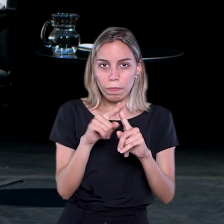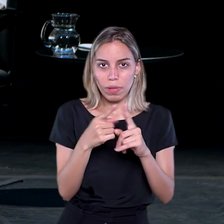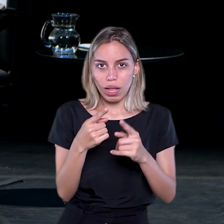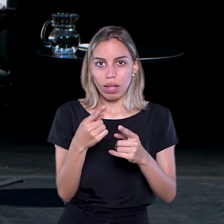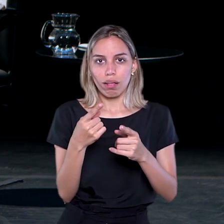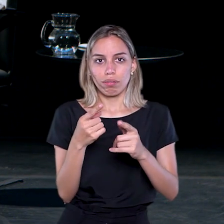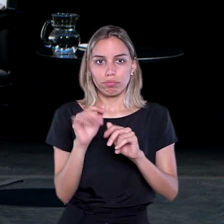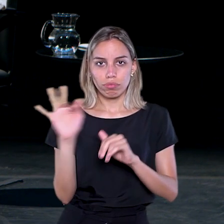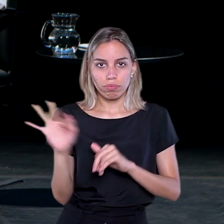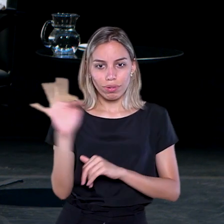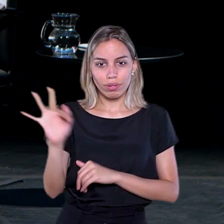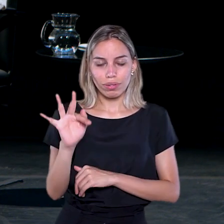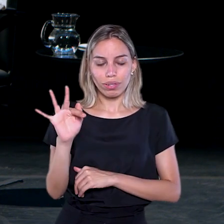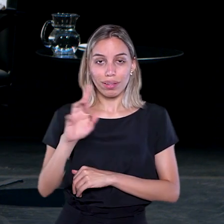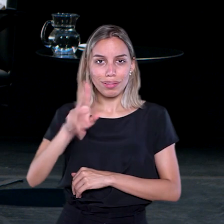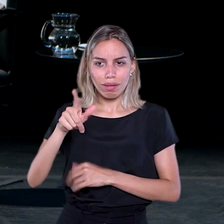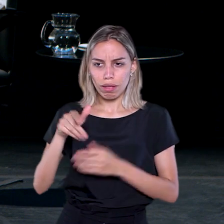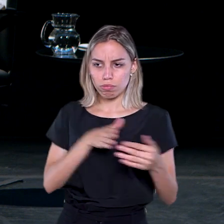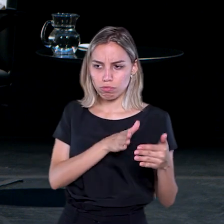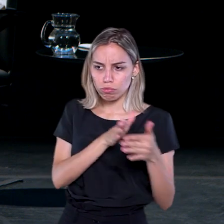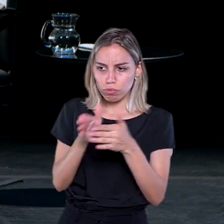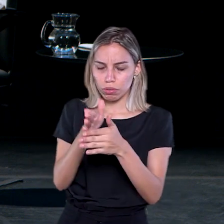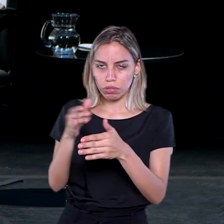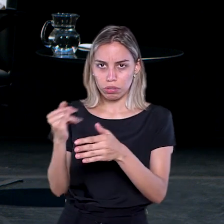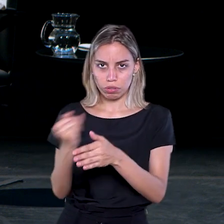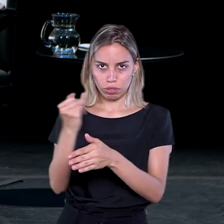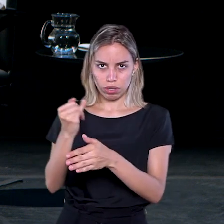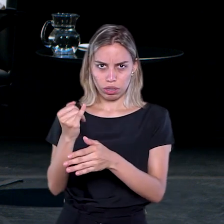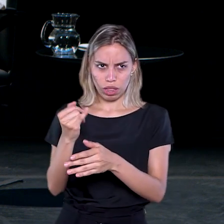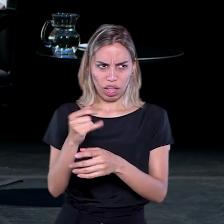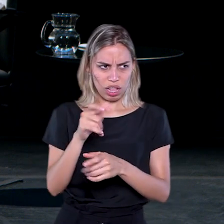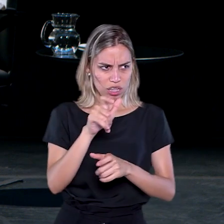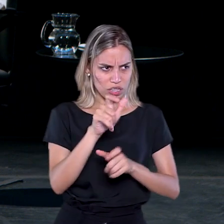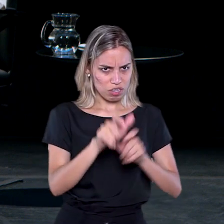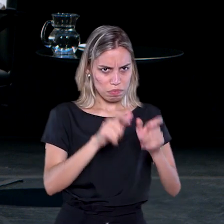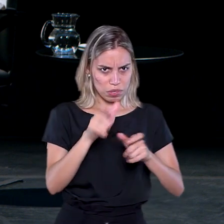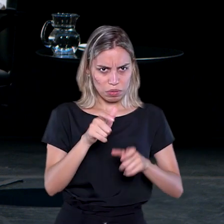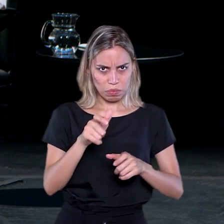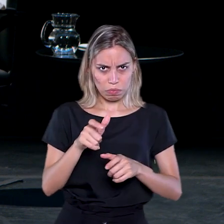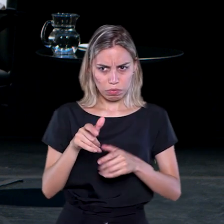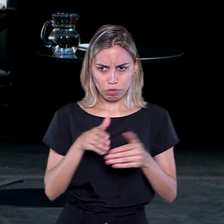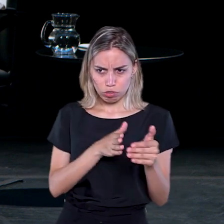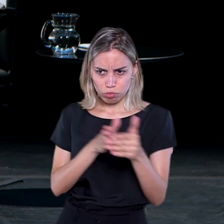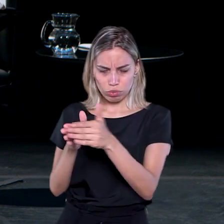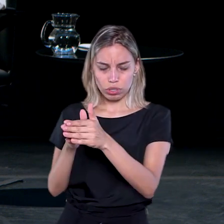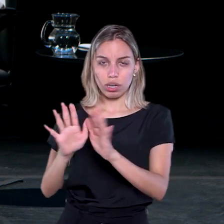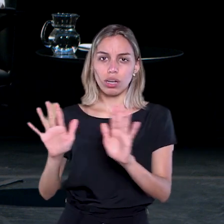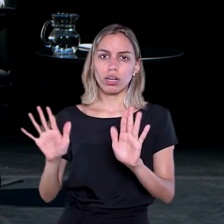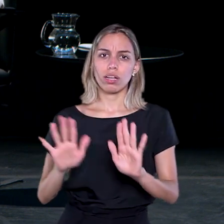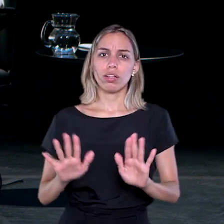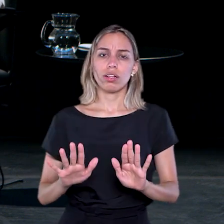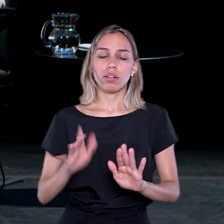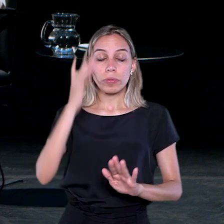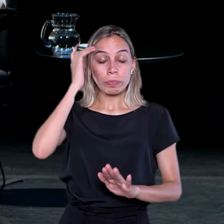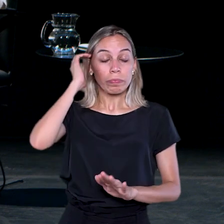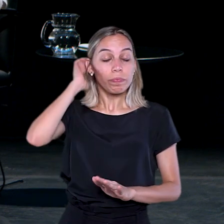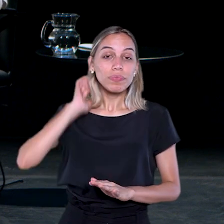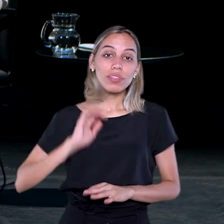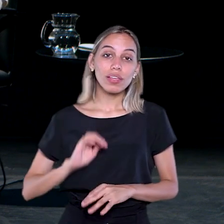caminho necessário. É importante. Eu não estou dizendo que os jovens não acessem a academia. Mas, de novo, né? Quanto saber e